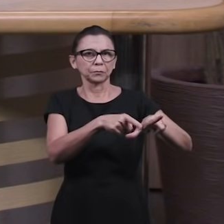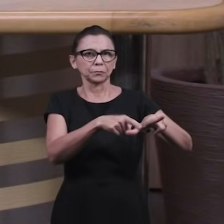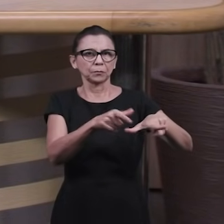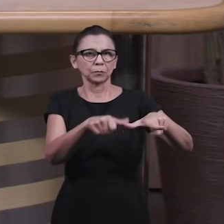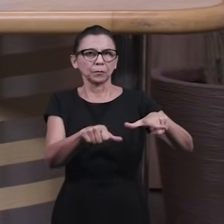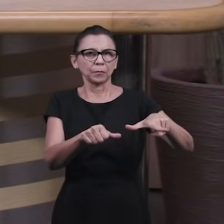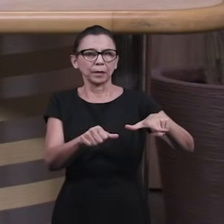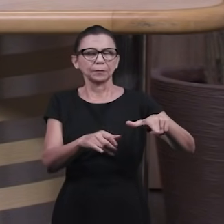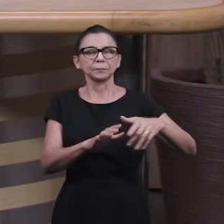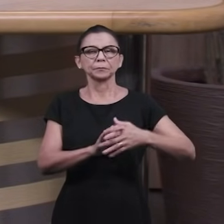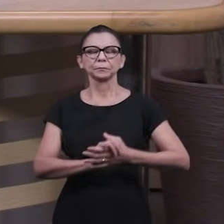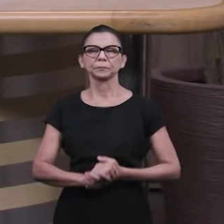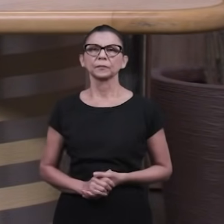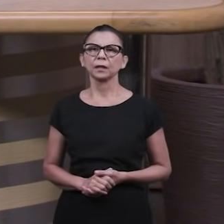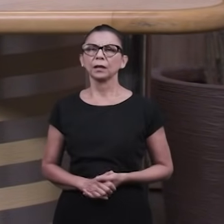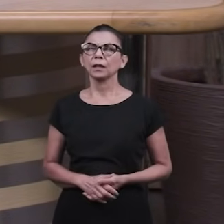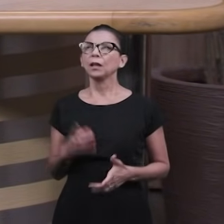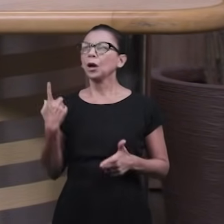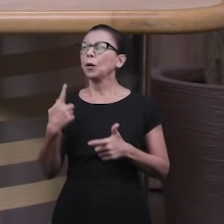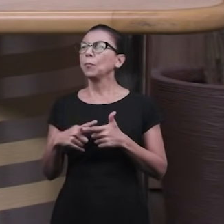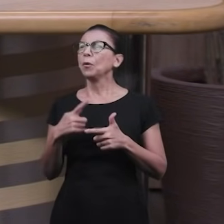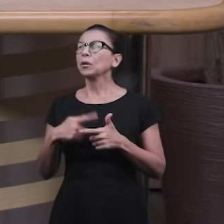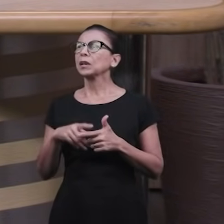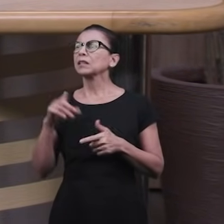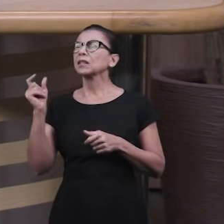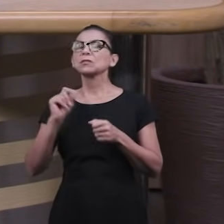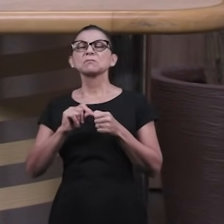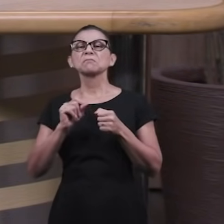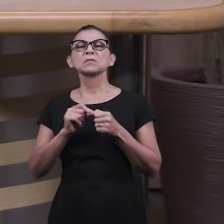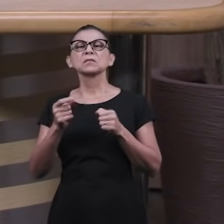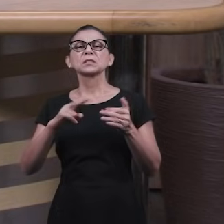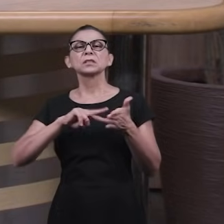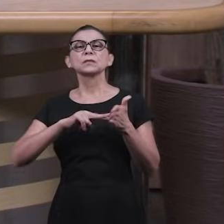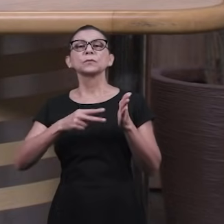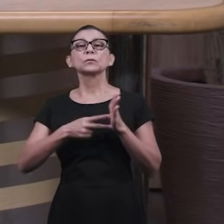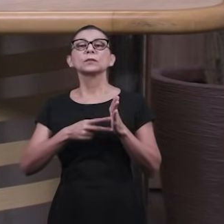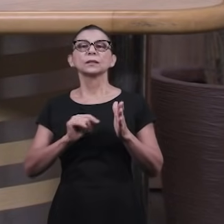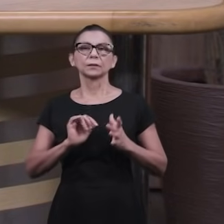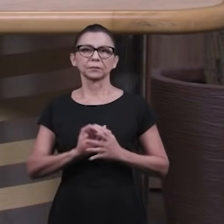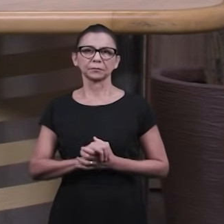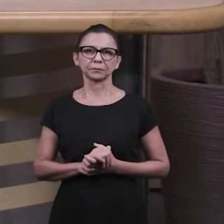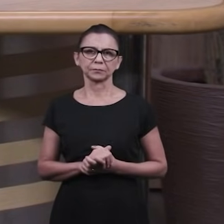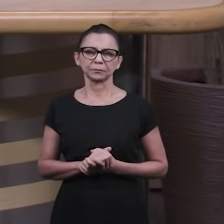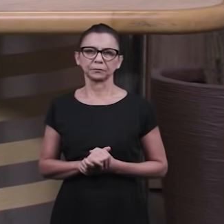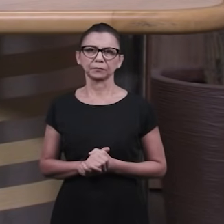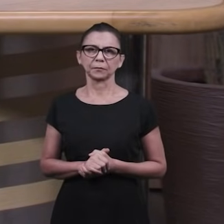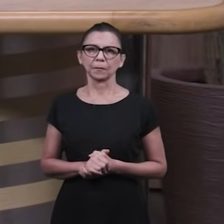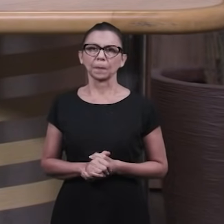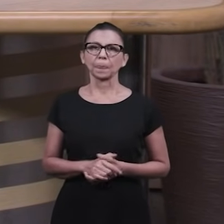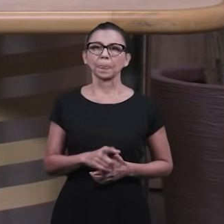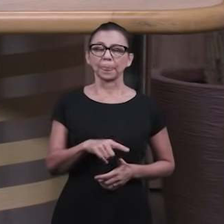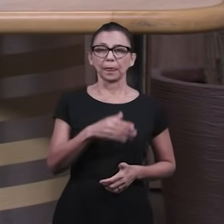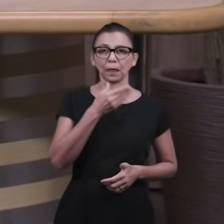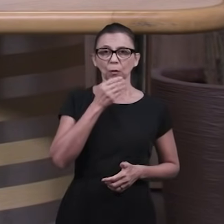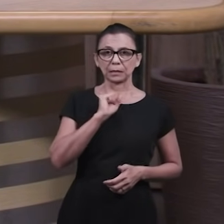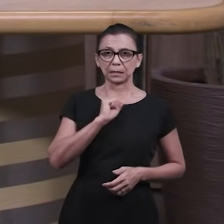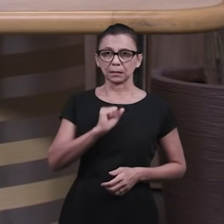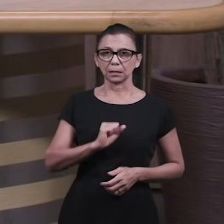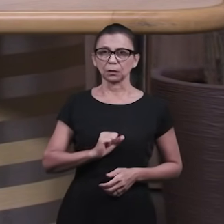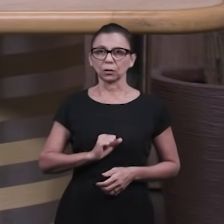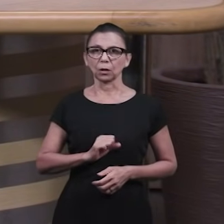isso simplesmente de forma aleatória? Não, isso tinha um significado profético. O sacerdote tinha que